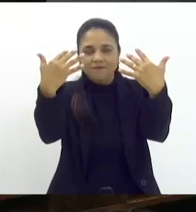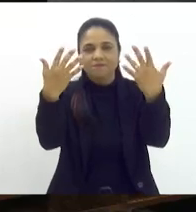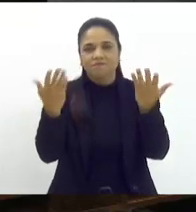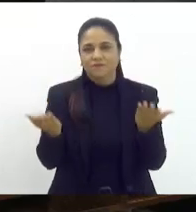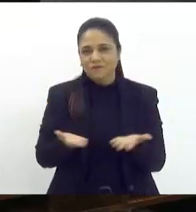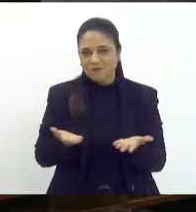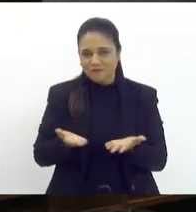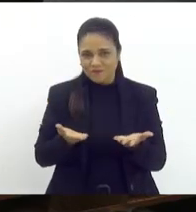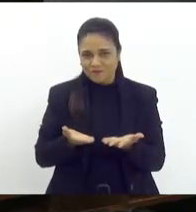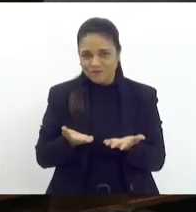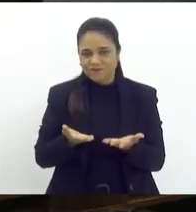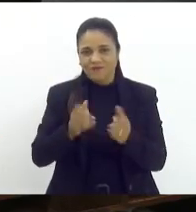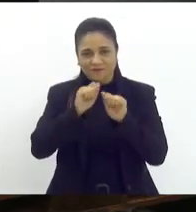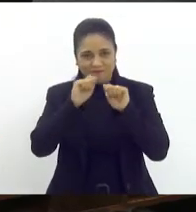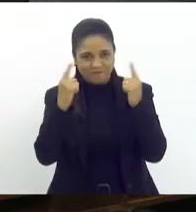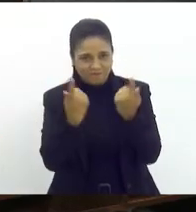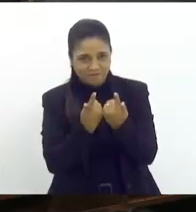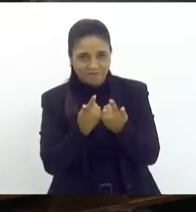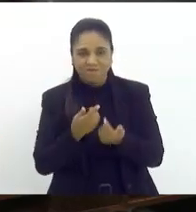casa